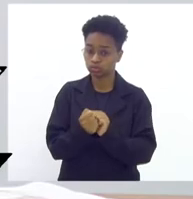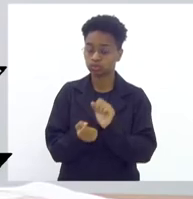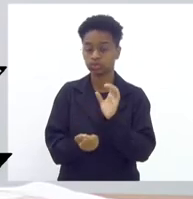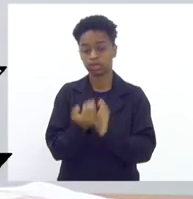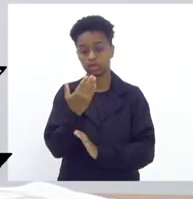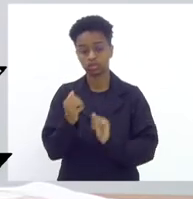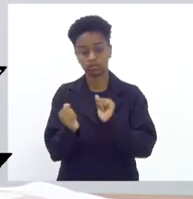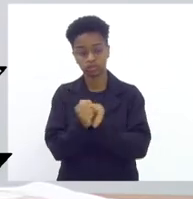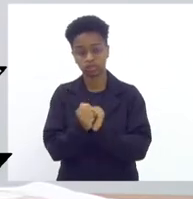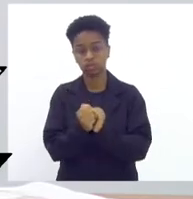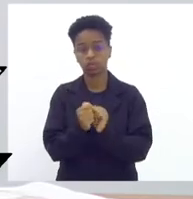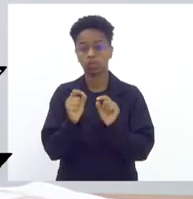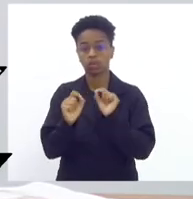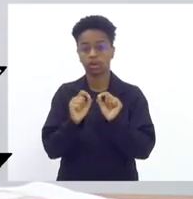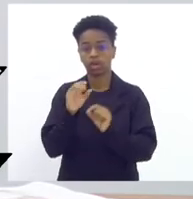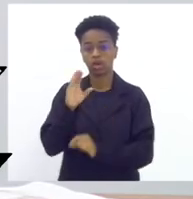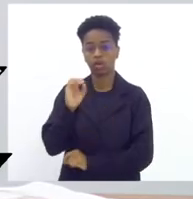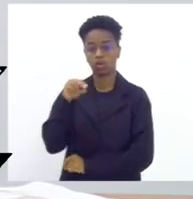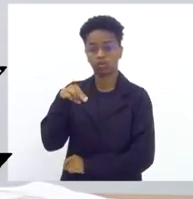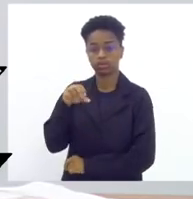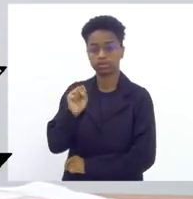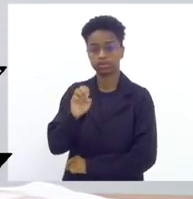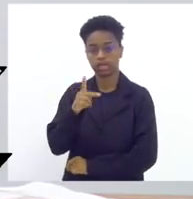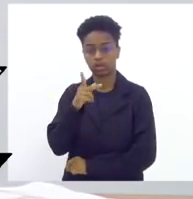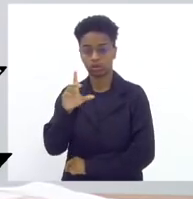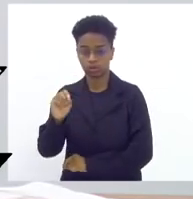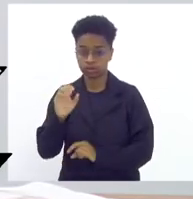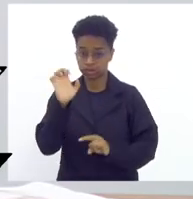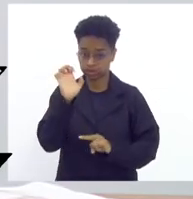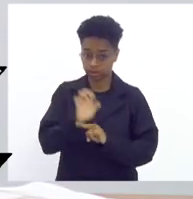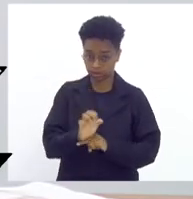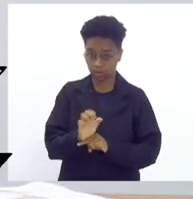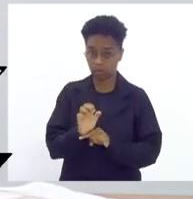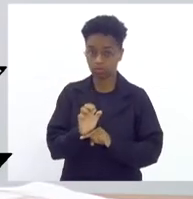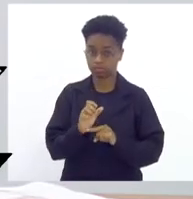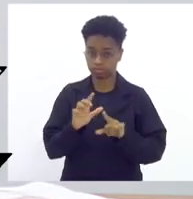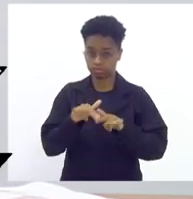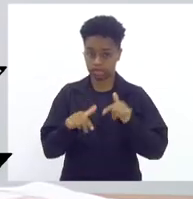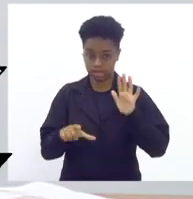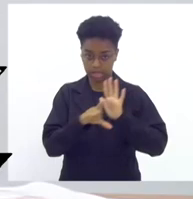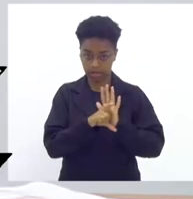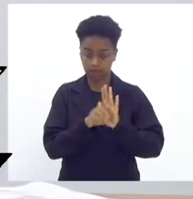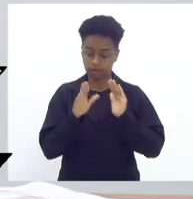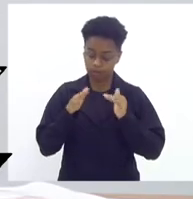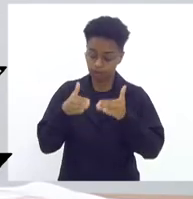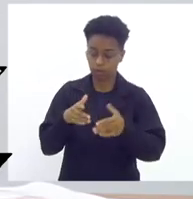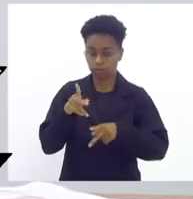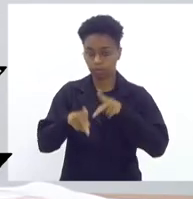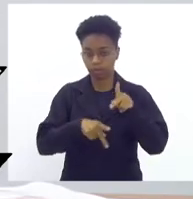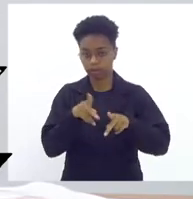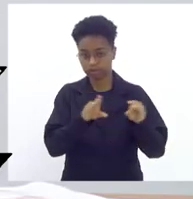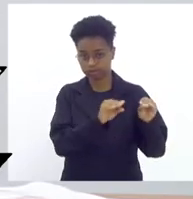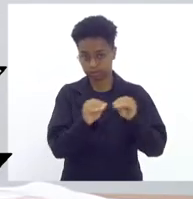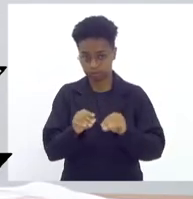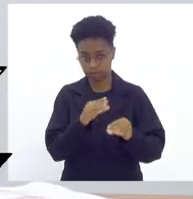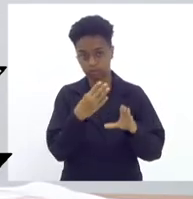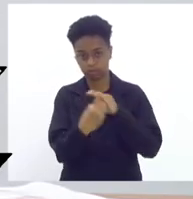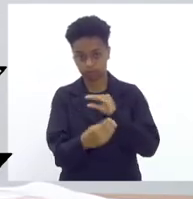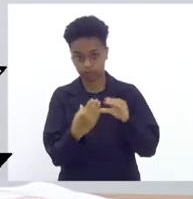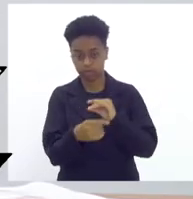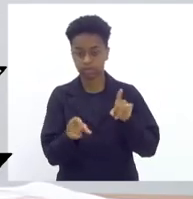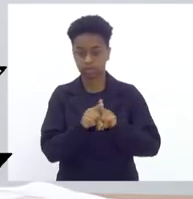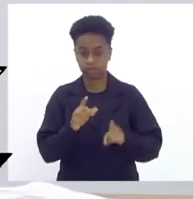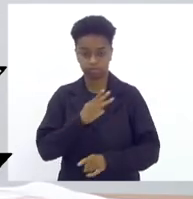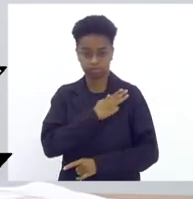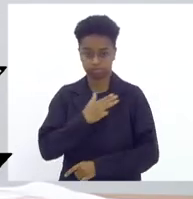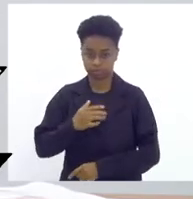a criação do Conselho Estadual por força de lei da população migrante refugiada e a pátria E